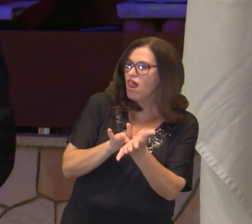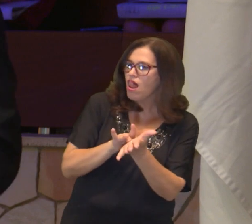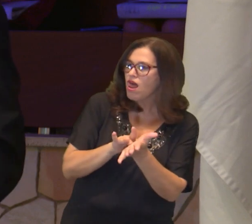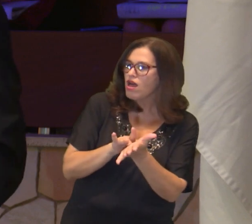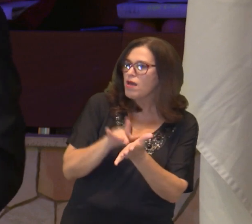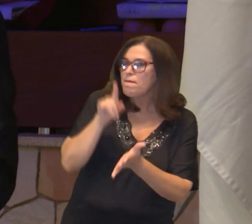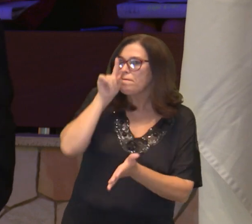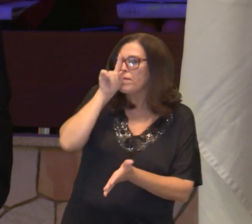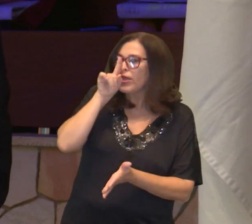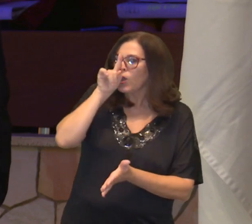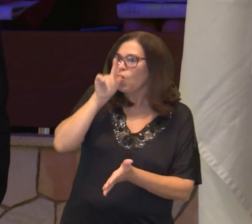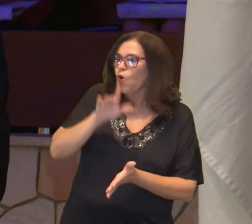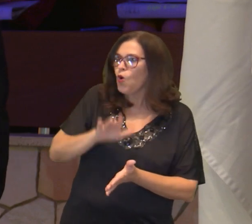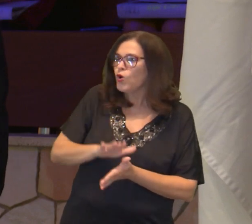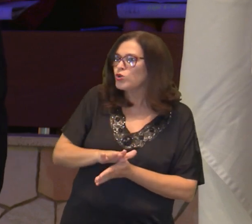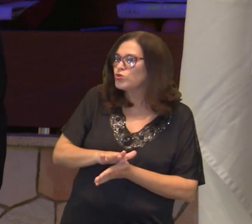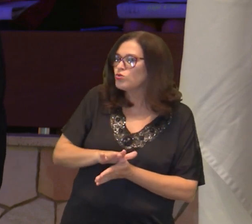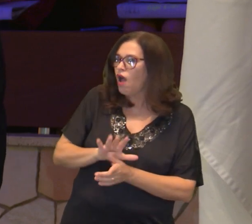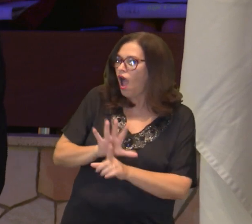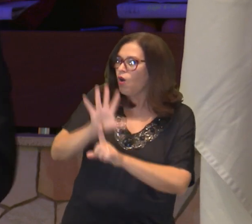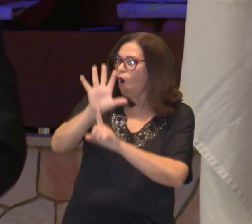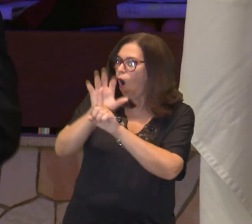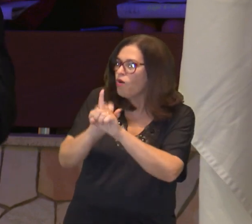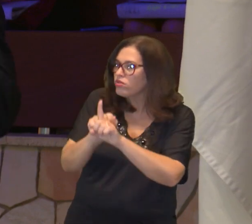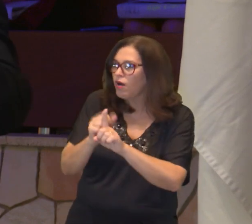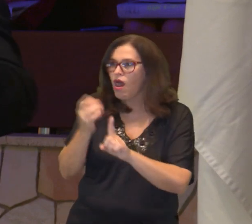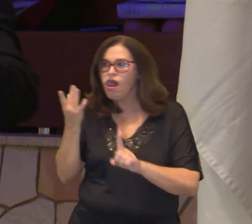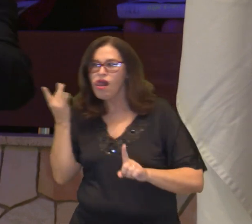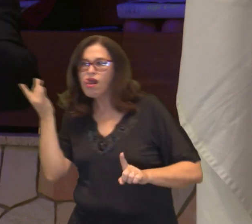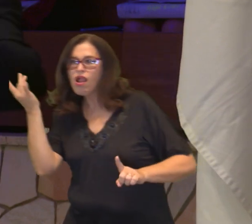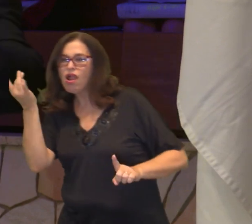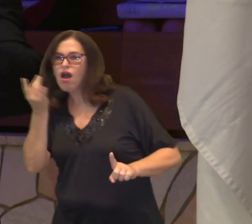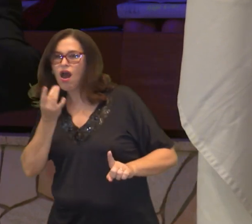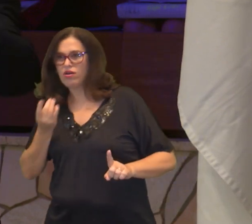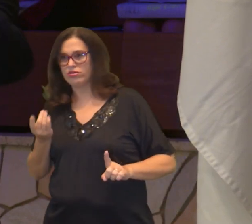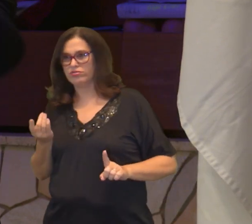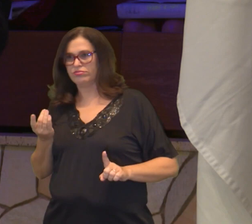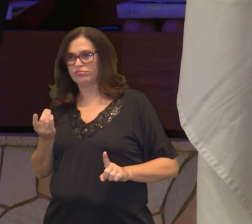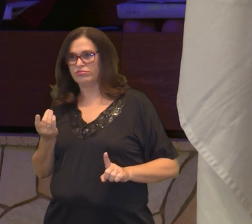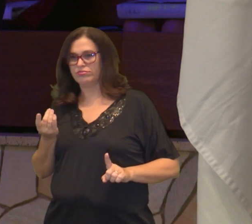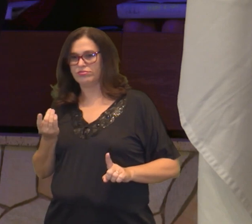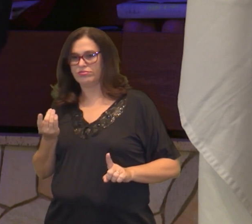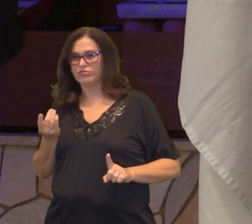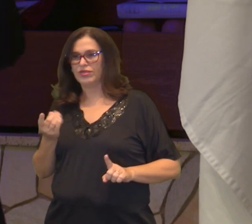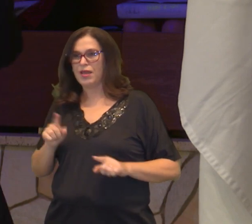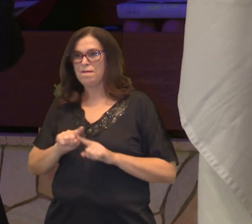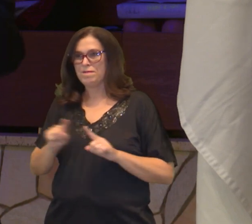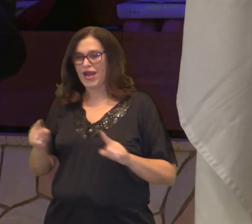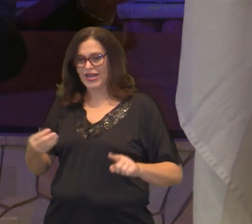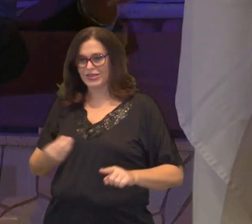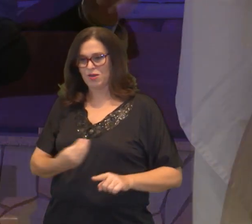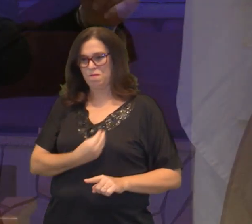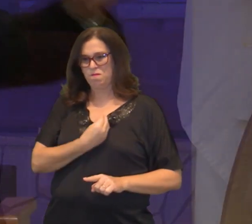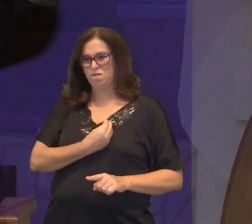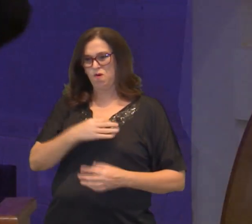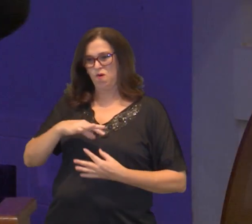Mas que ele, embora esteja vivo para tudo isso, está morto para Deus. Ele não